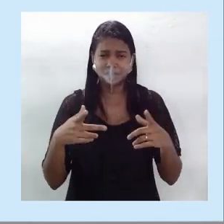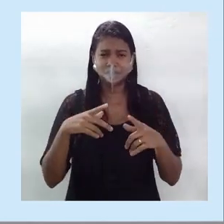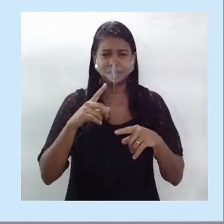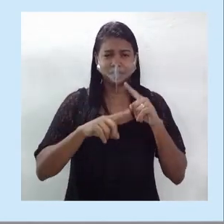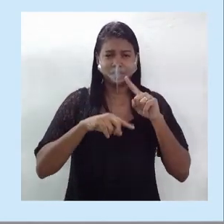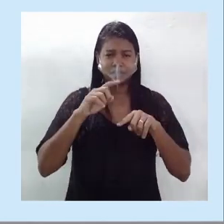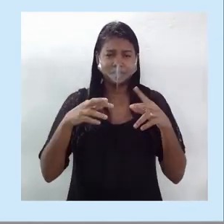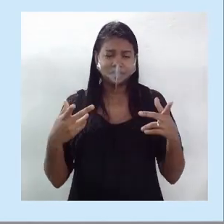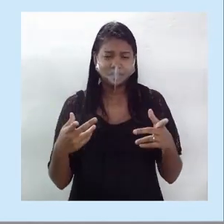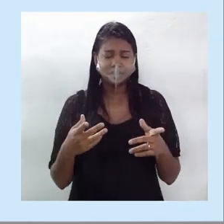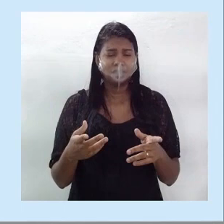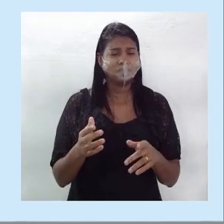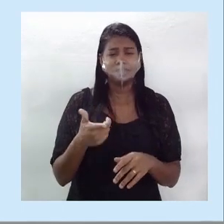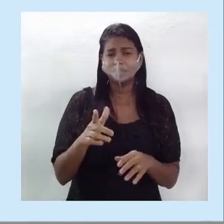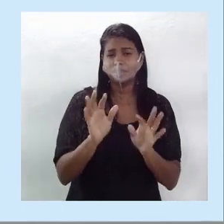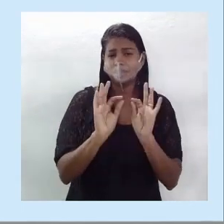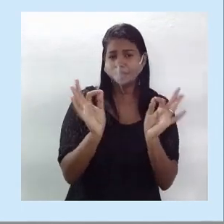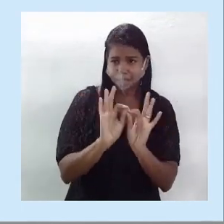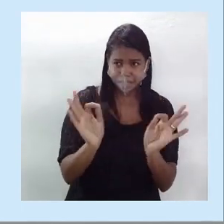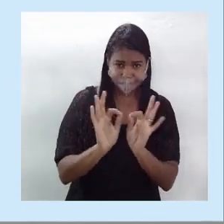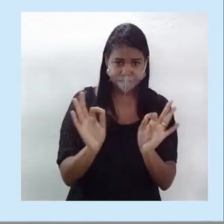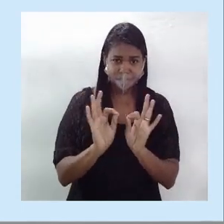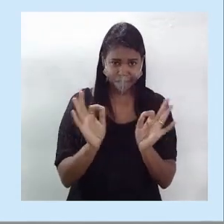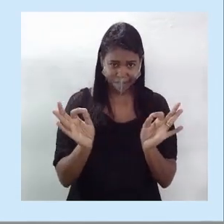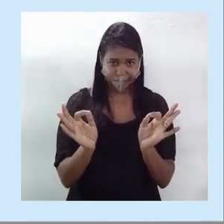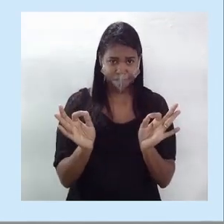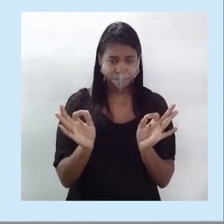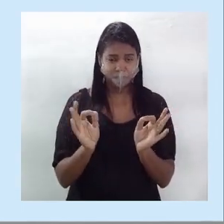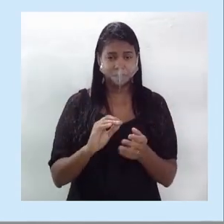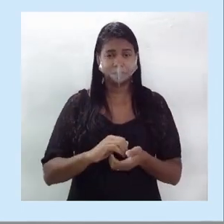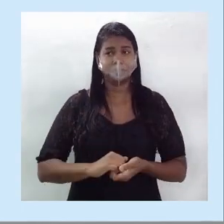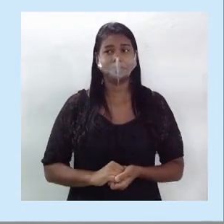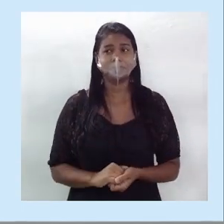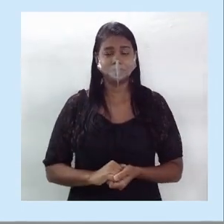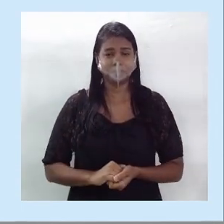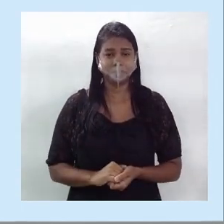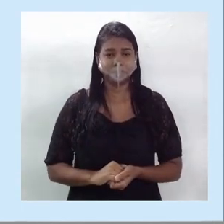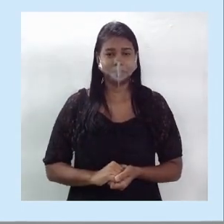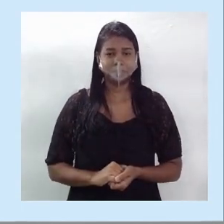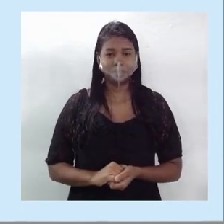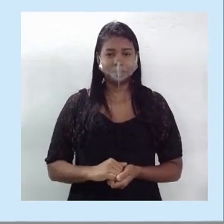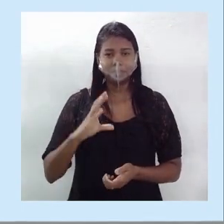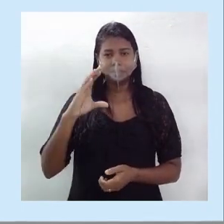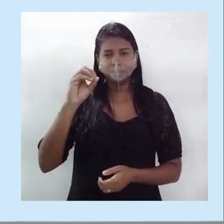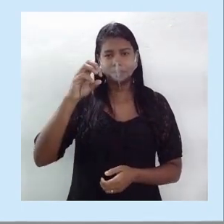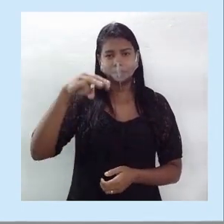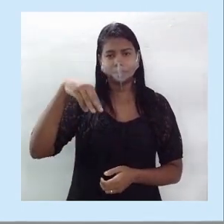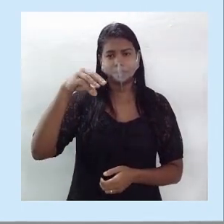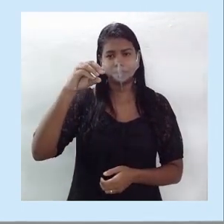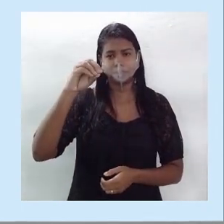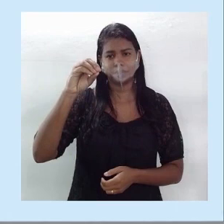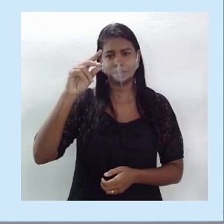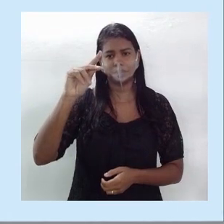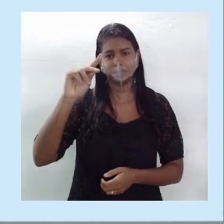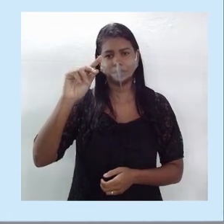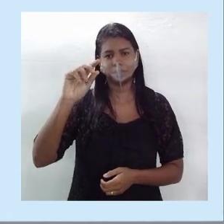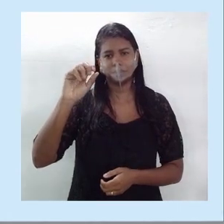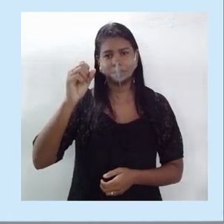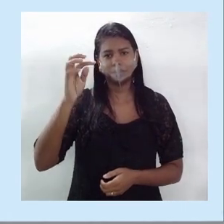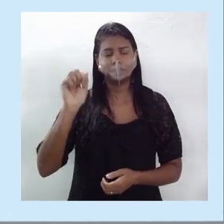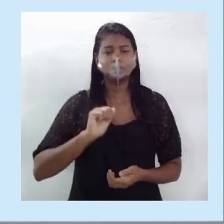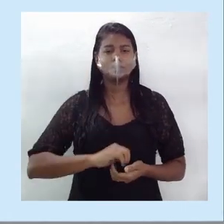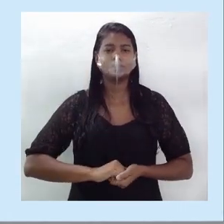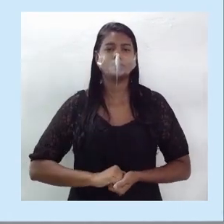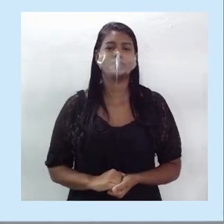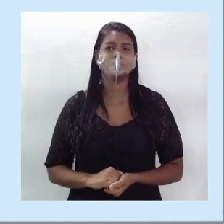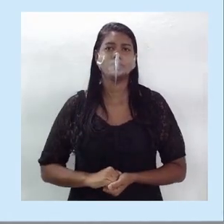composta, simples. Desculpa, pessoal. Ela não é uma substância simples, ela é uma substância composta. Bom,